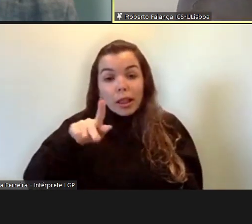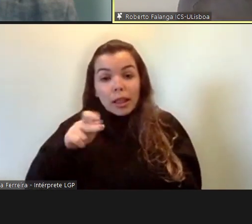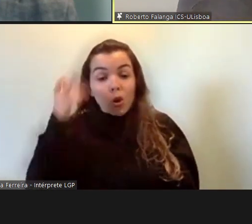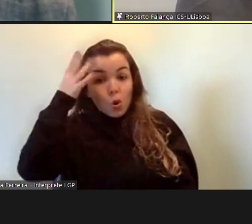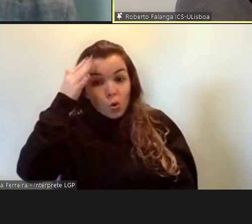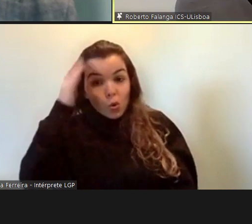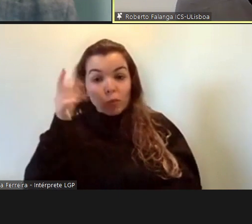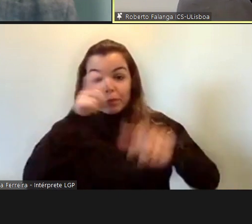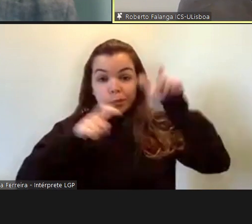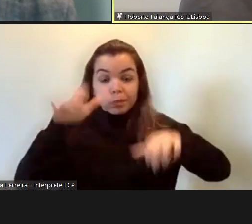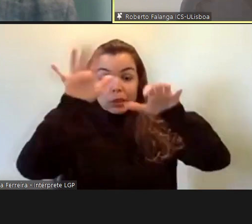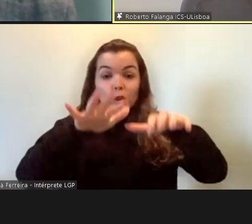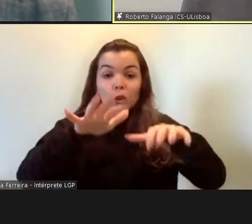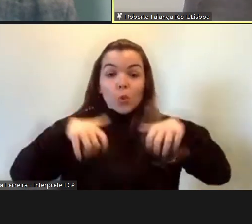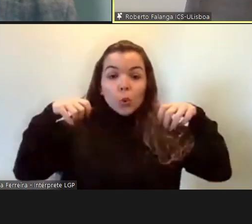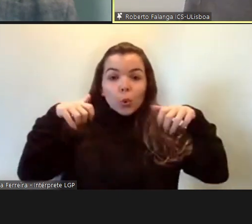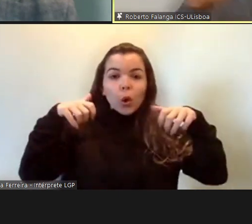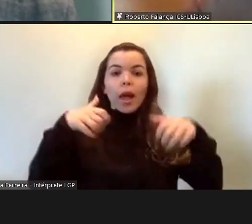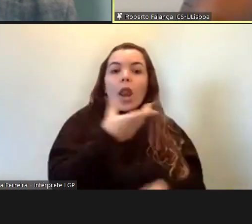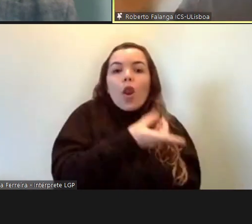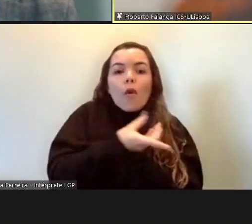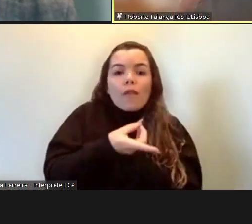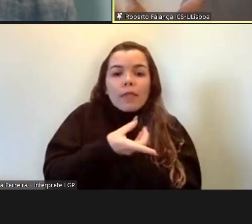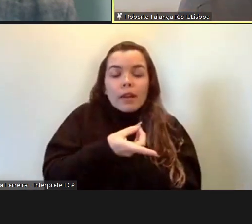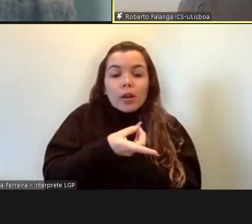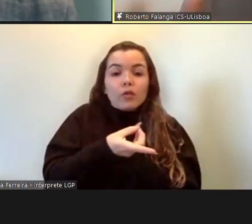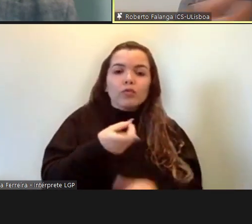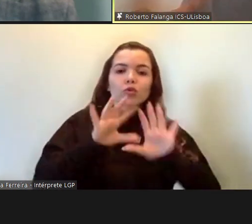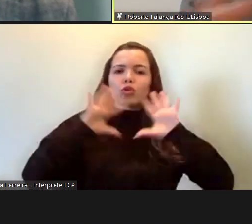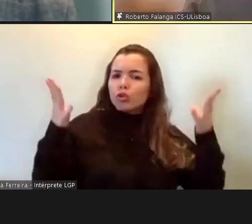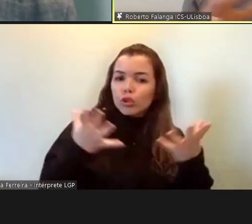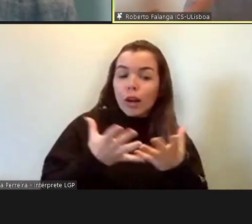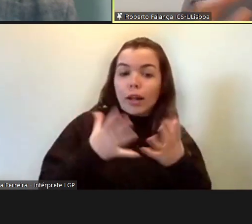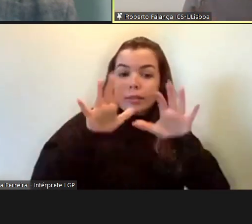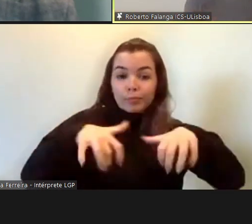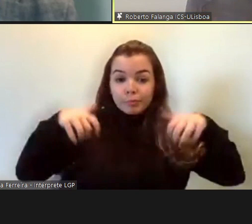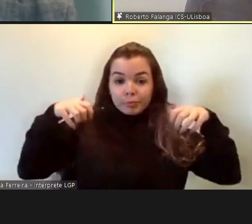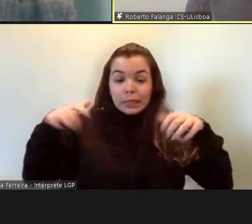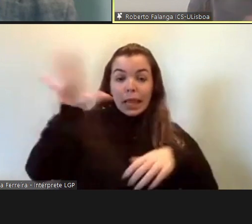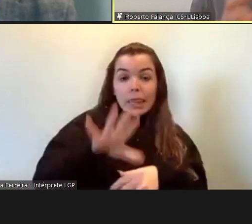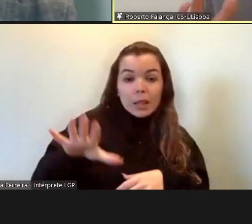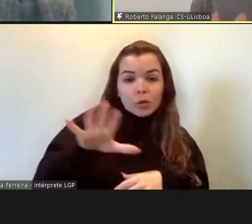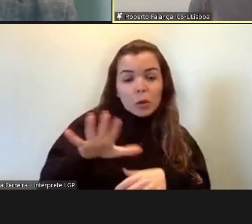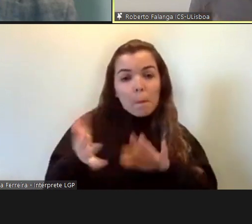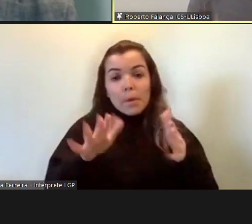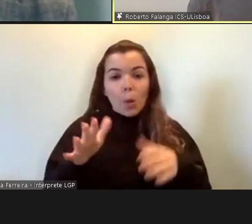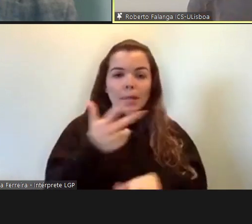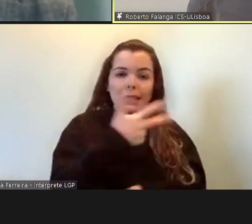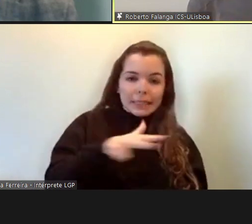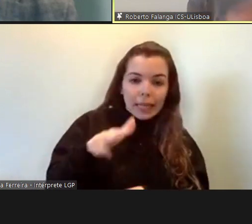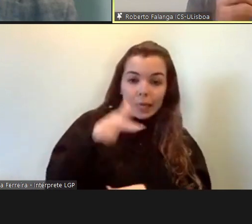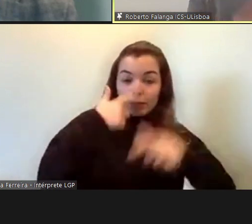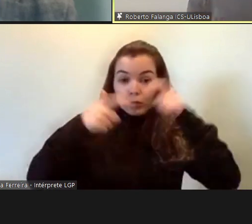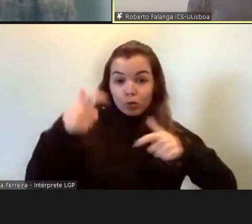cidadãos na Assembleia da Irlanda eram 99. No geral, as Assembleias Nacionais têm sempre por volta de 100 cidadãos a